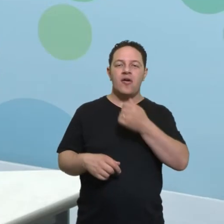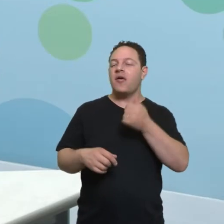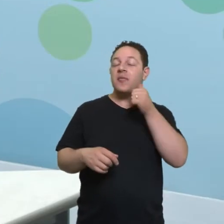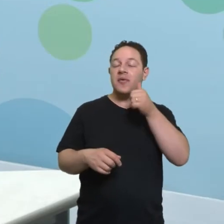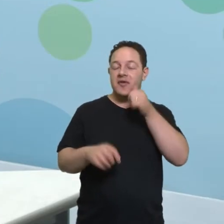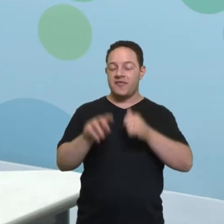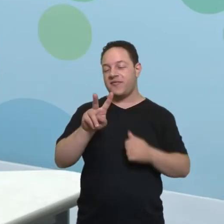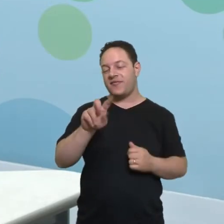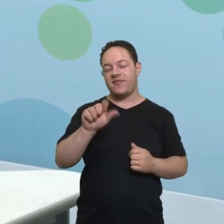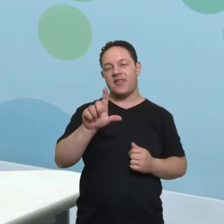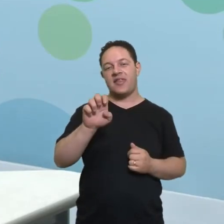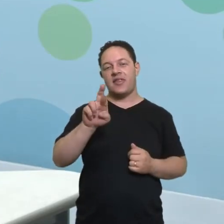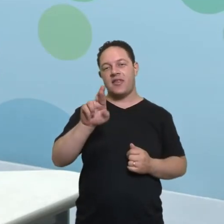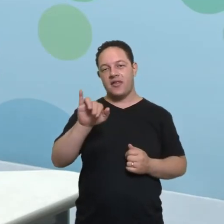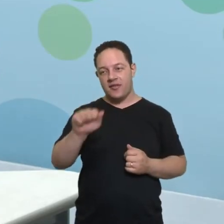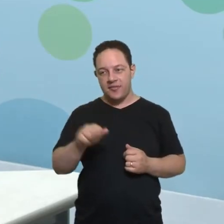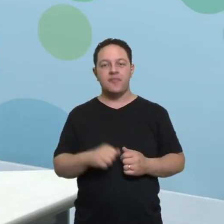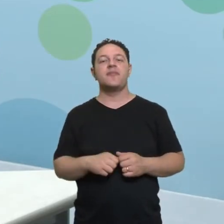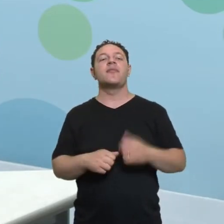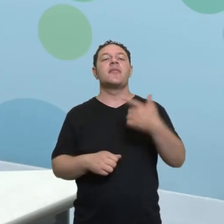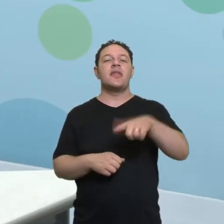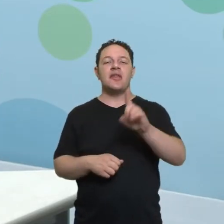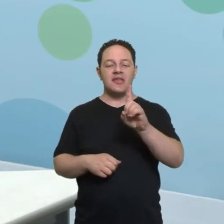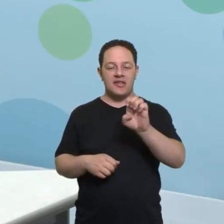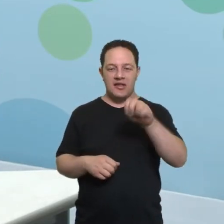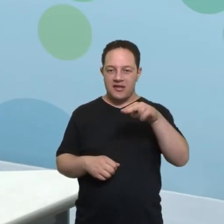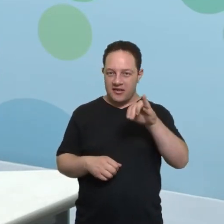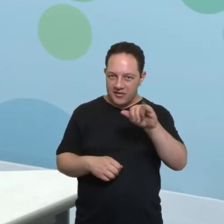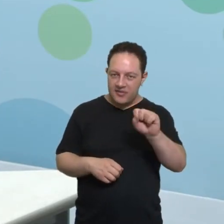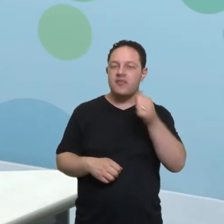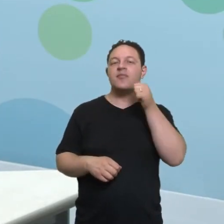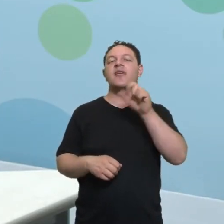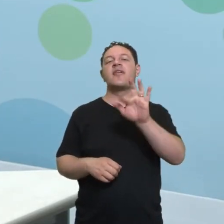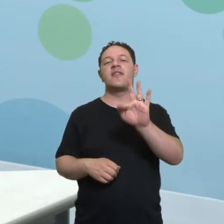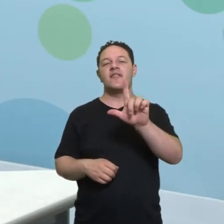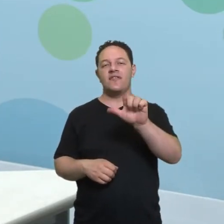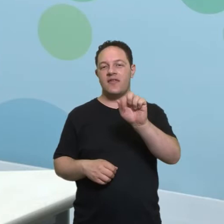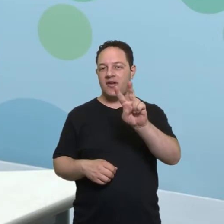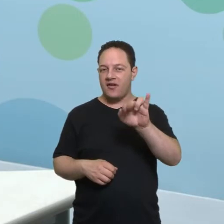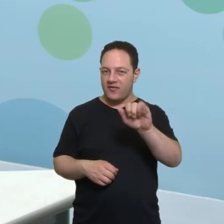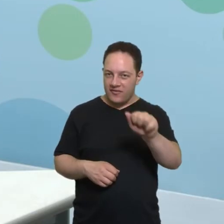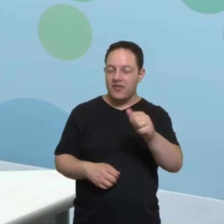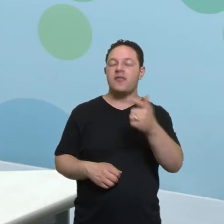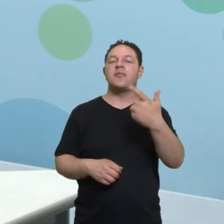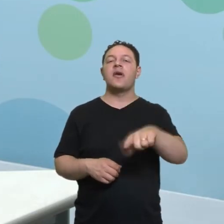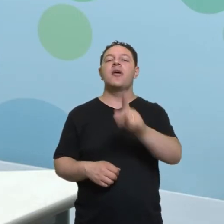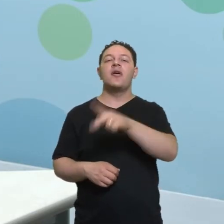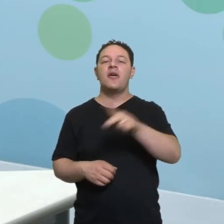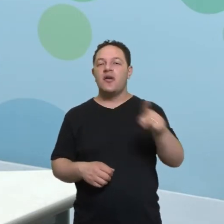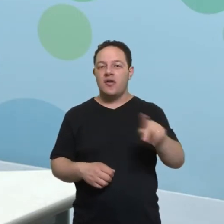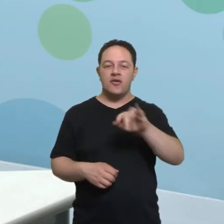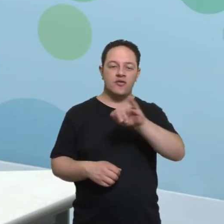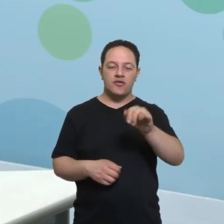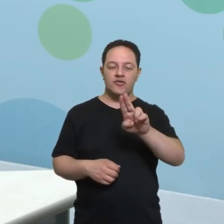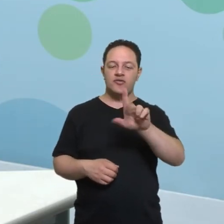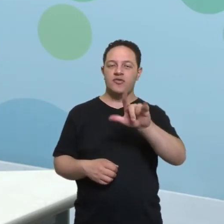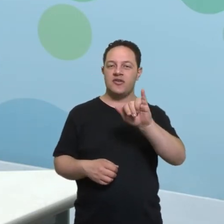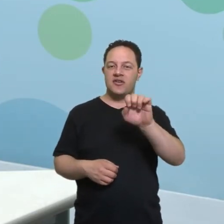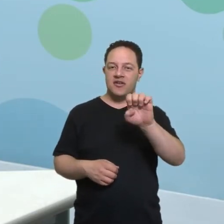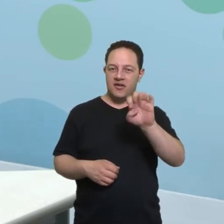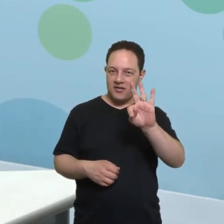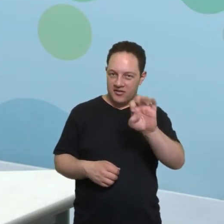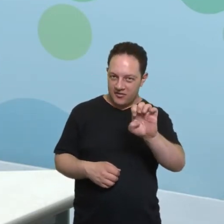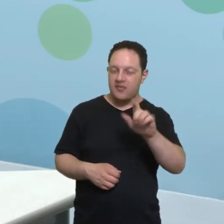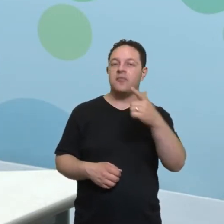Valéria pelo Denis pela Flávia pelo pela professora Juliet